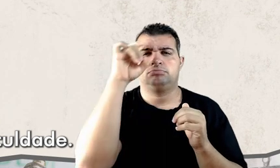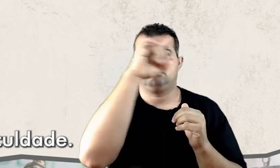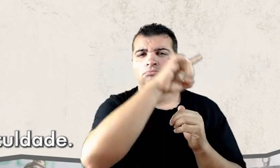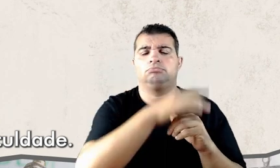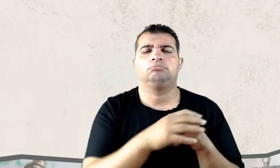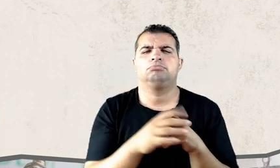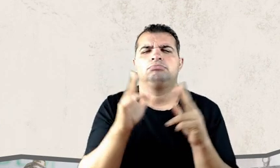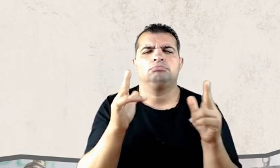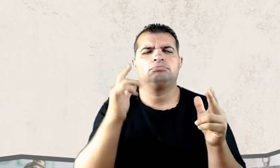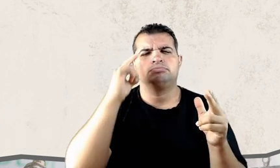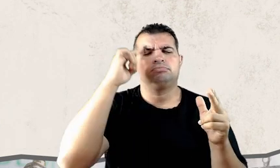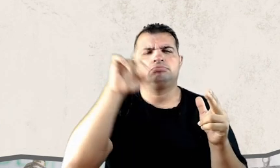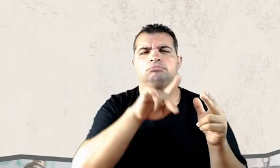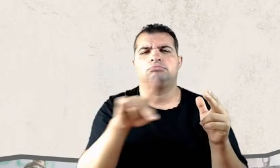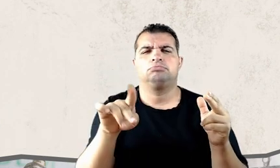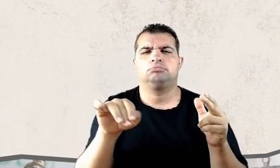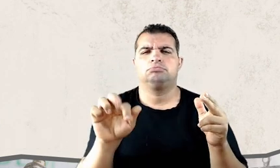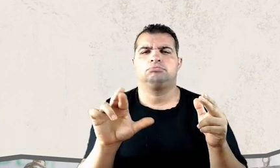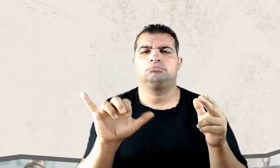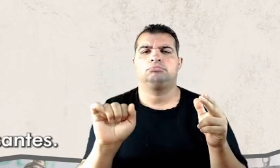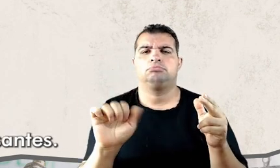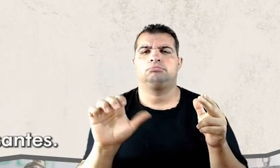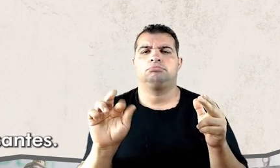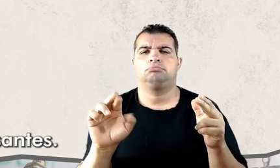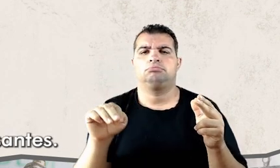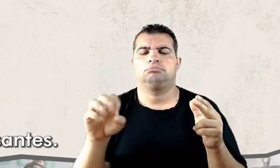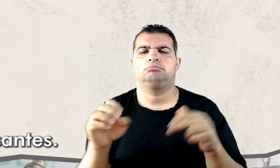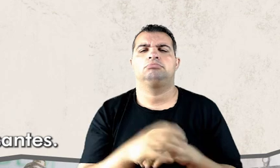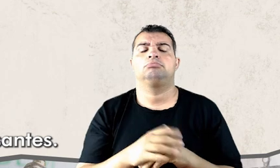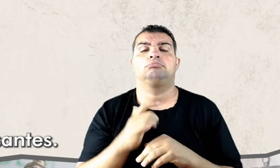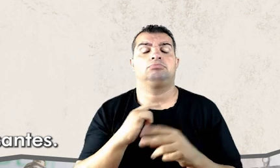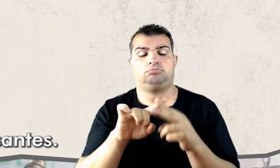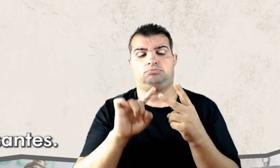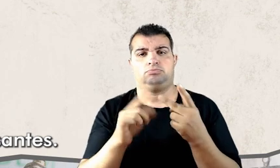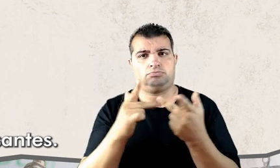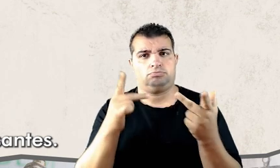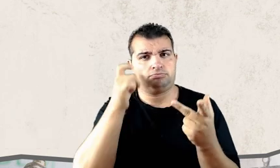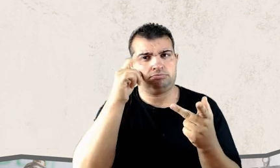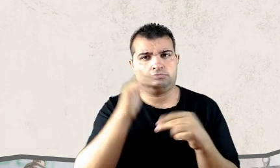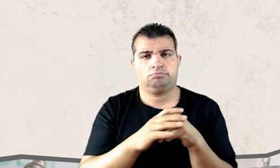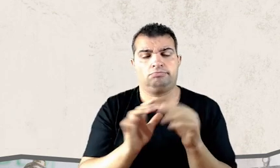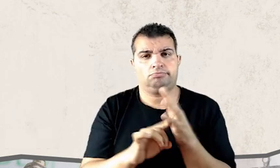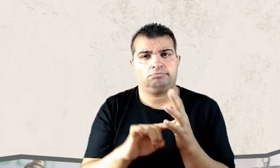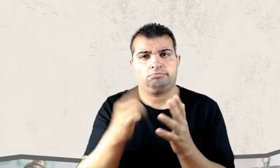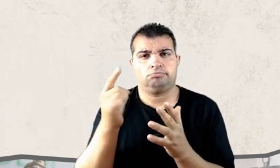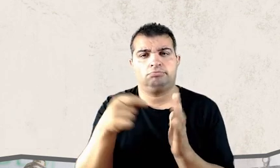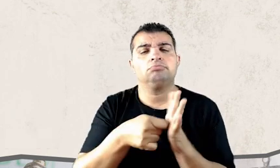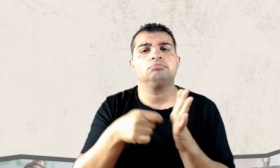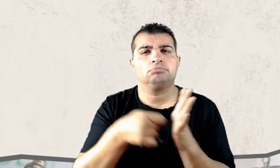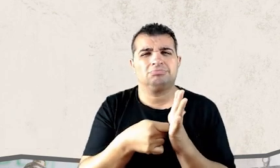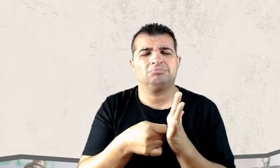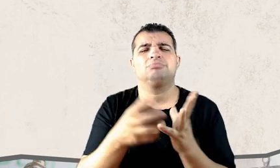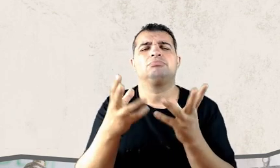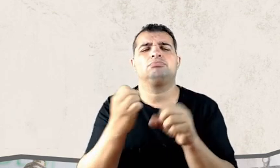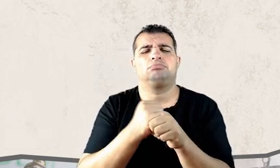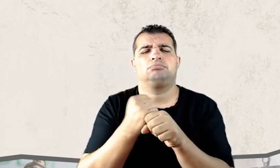muita dificuldade. Como lembra a professora Maria do Carmo Guedes, para ela há duas marcas interessantes. A primeira é uma luta